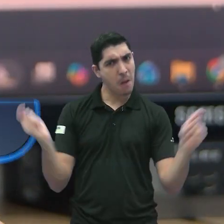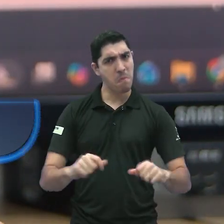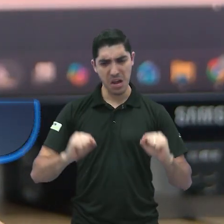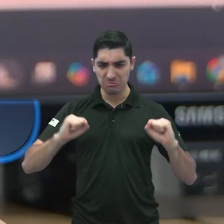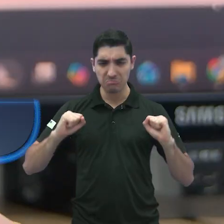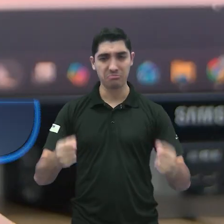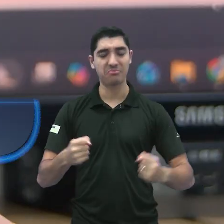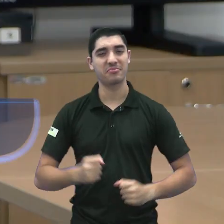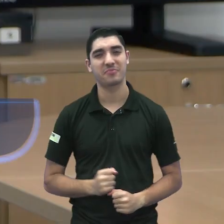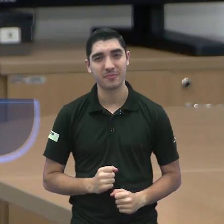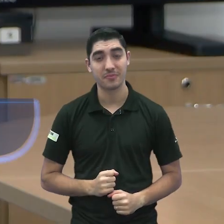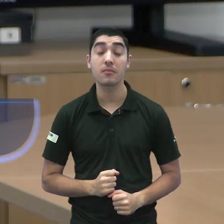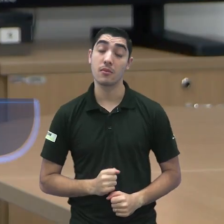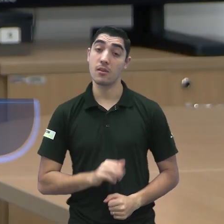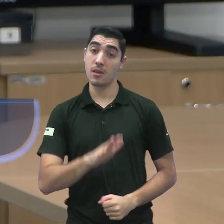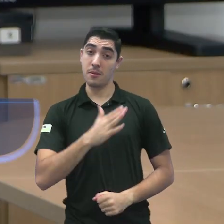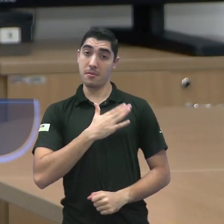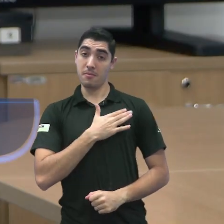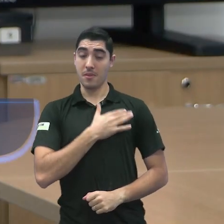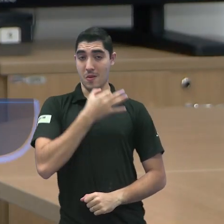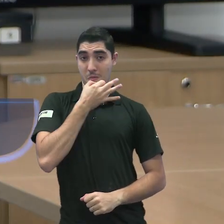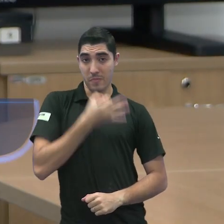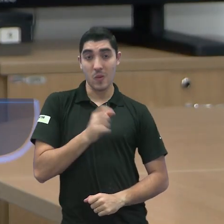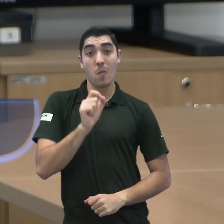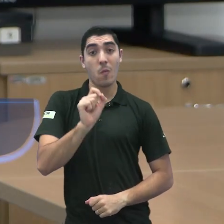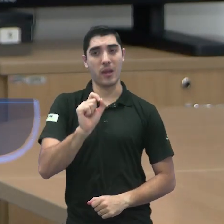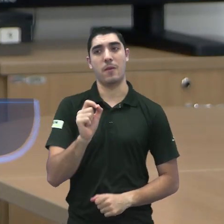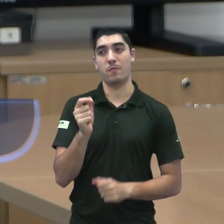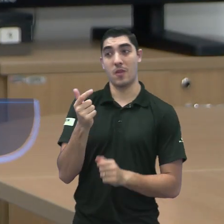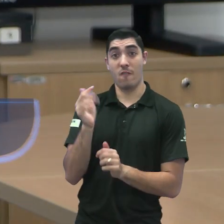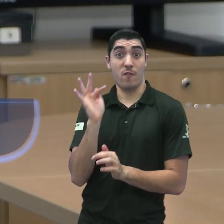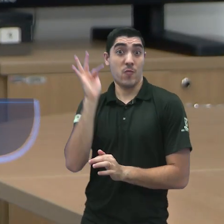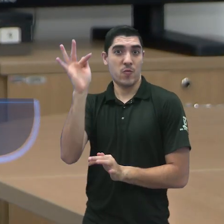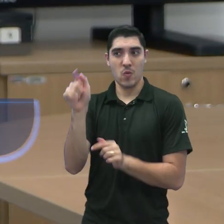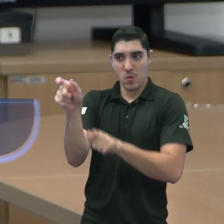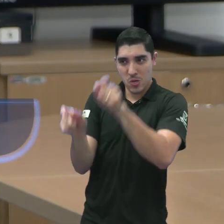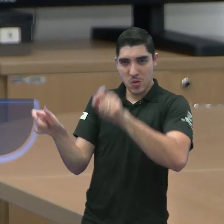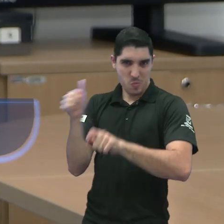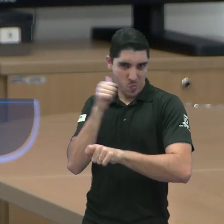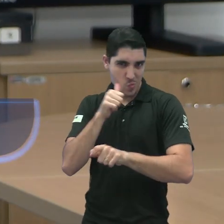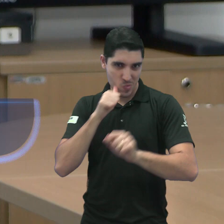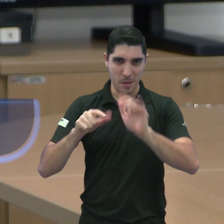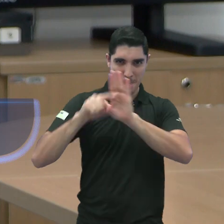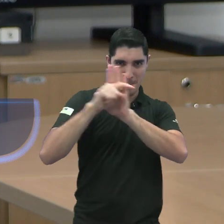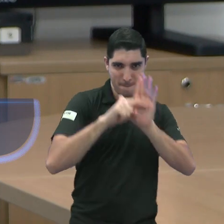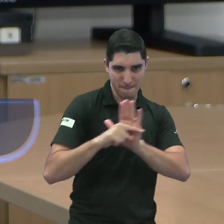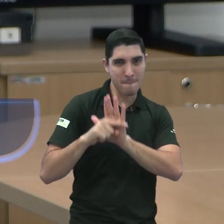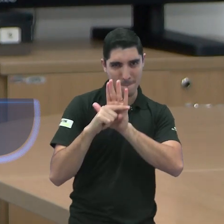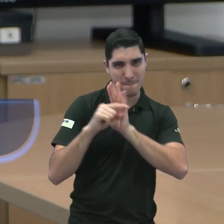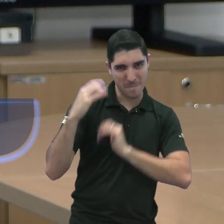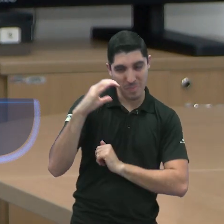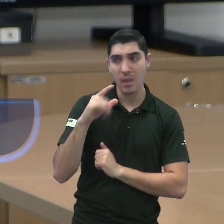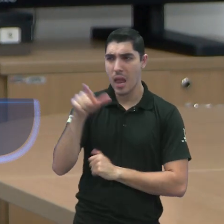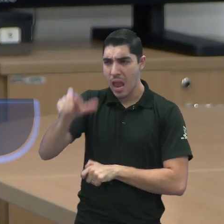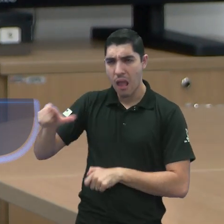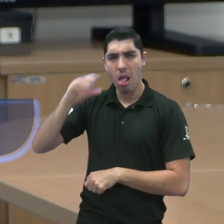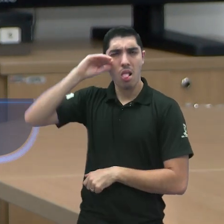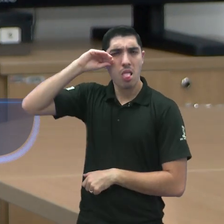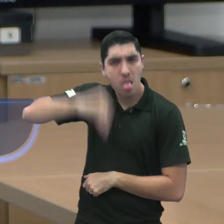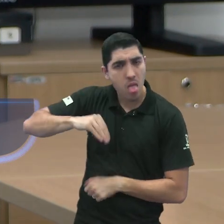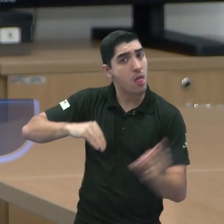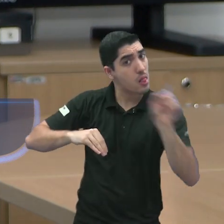também podem chegar lá. Eu acho que para as próximas pesquisadoras que vêm vindo, né, para não desistirem,